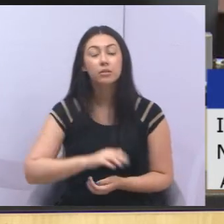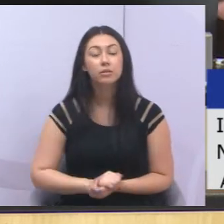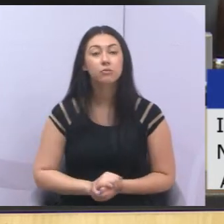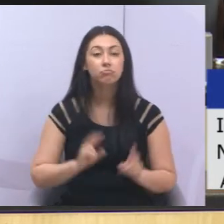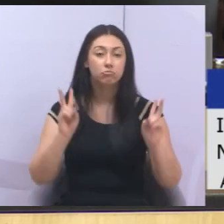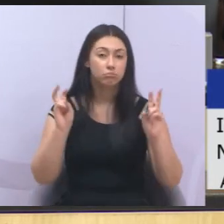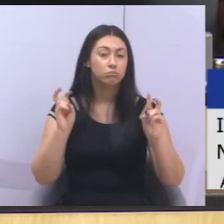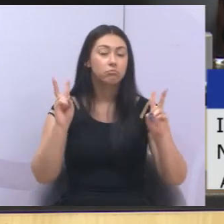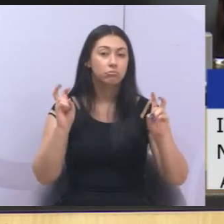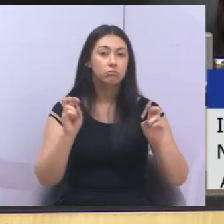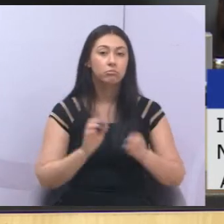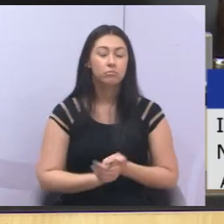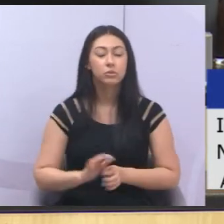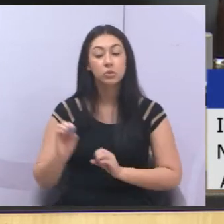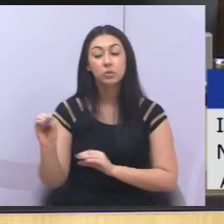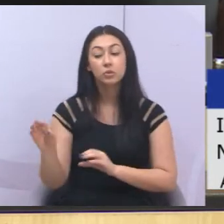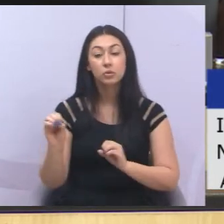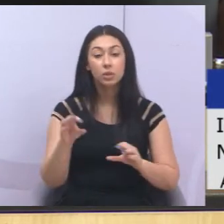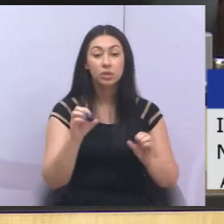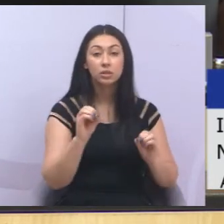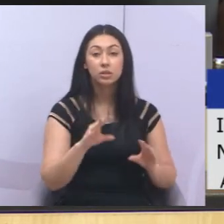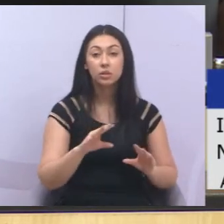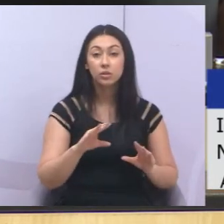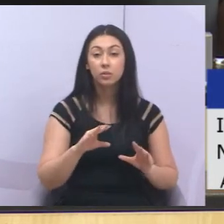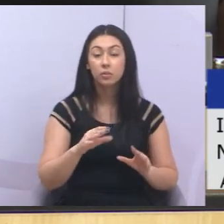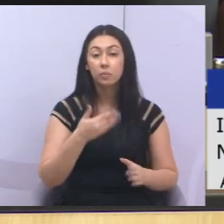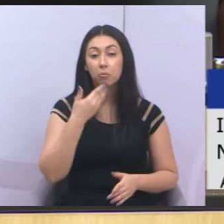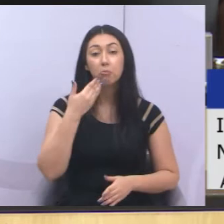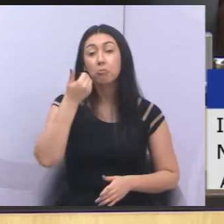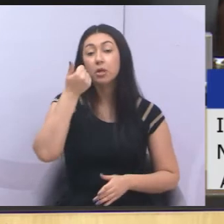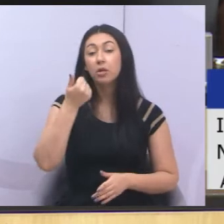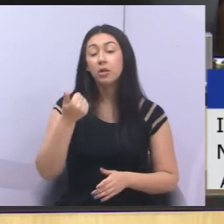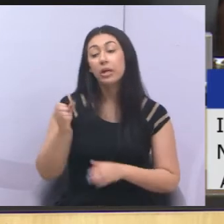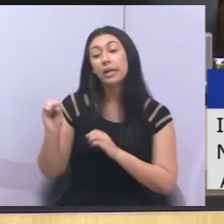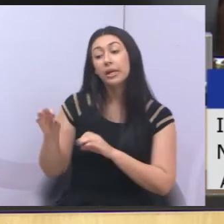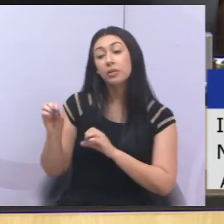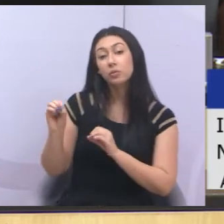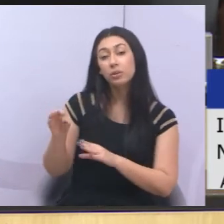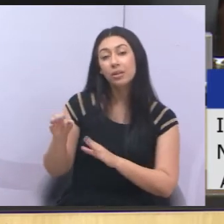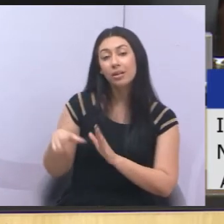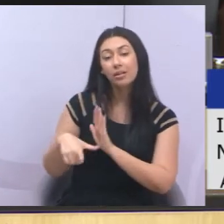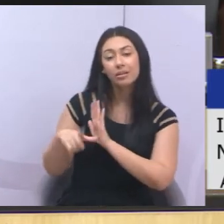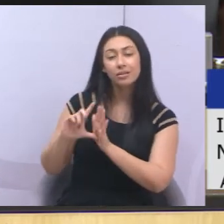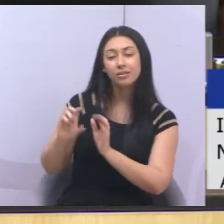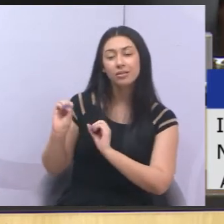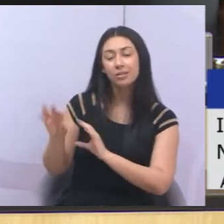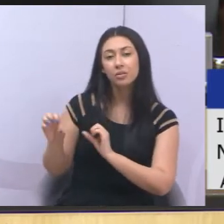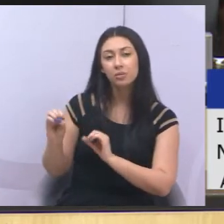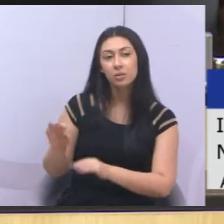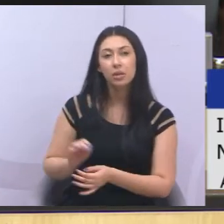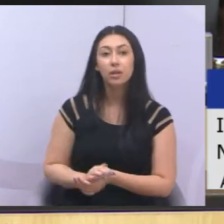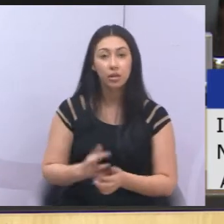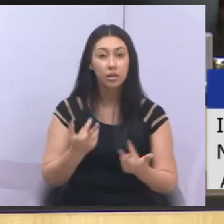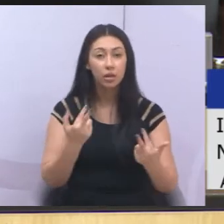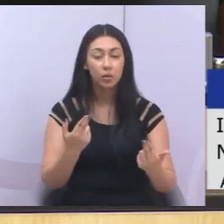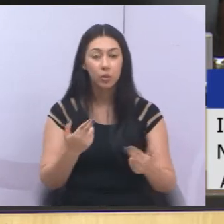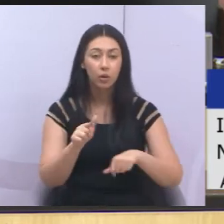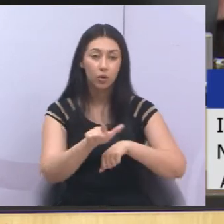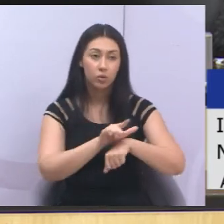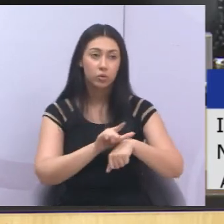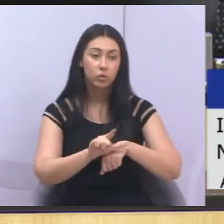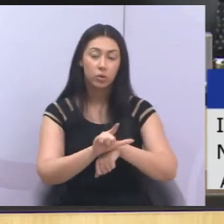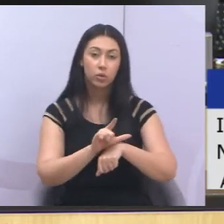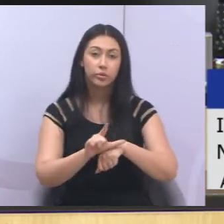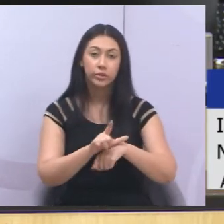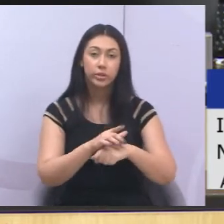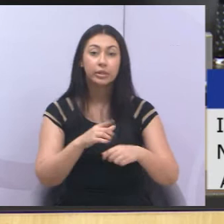sobre as educações que são melhores para nossas crianças, inclusive esses Astras aí, que trouxe